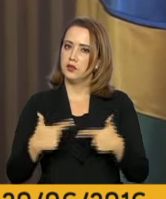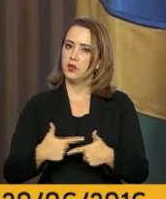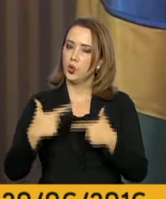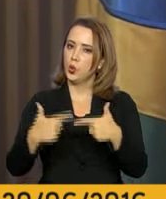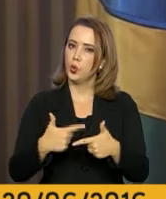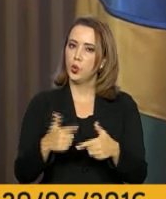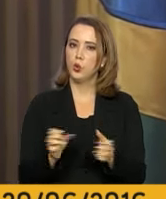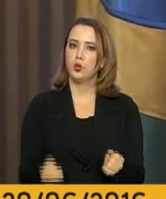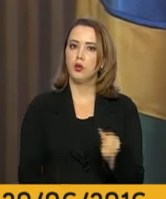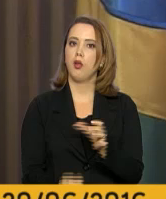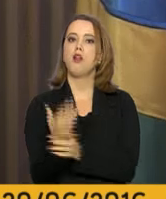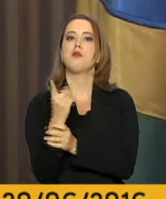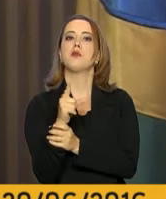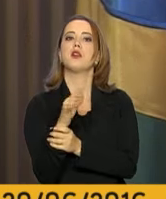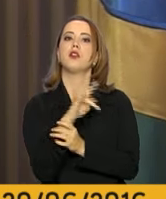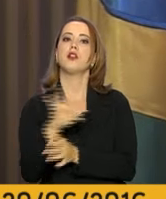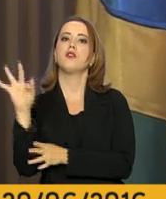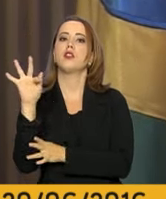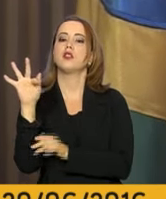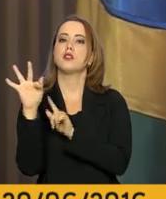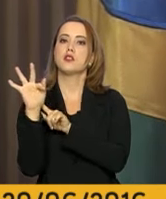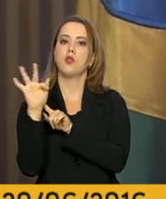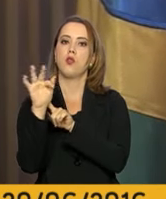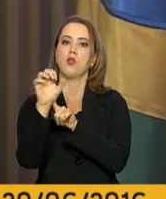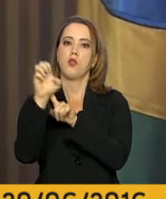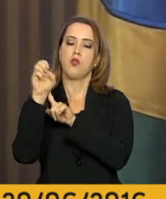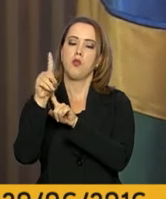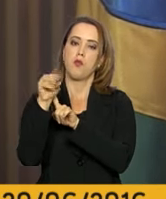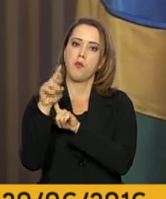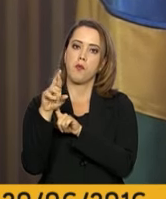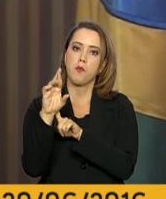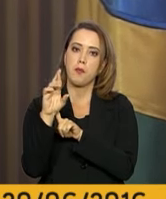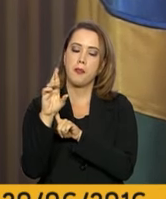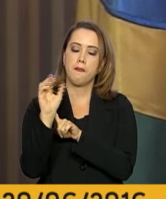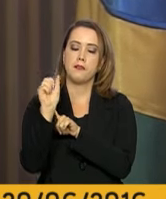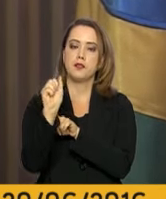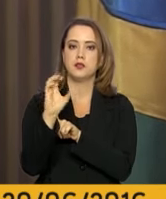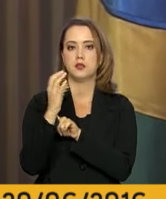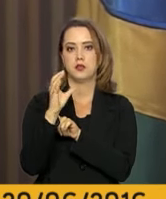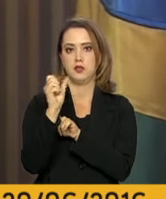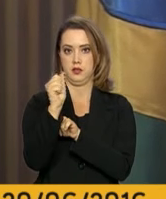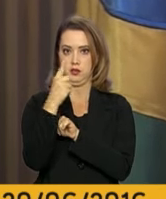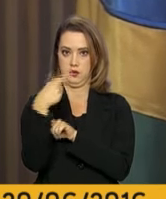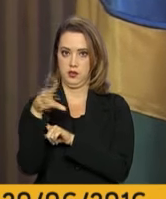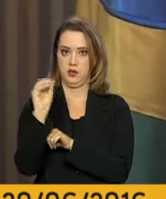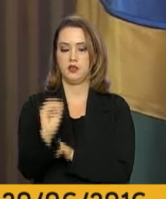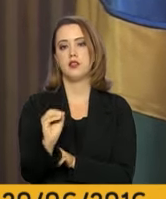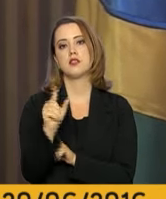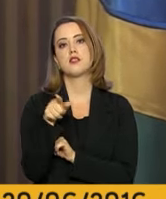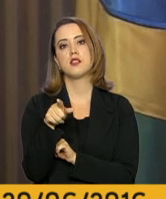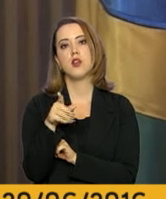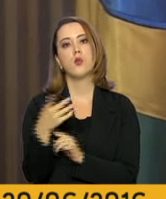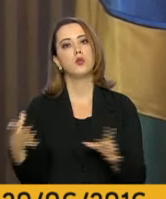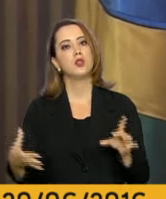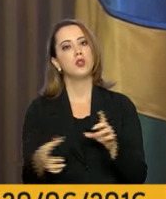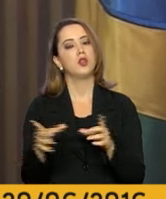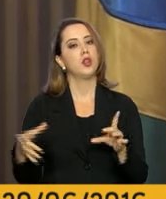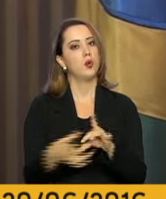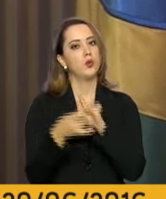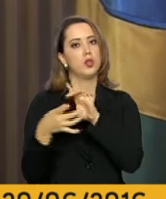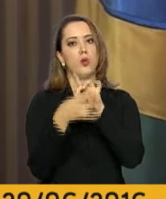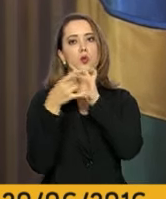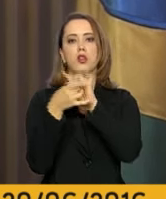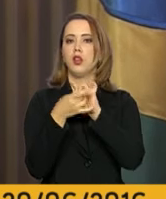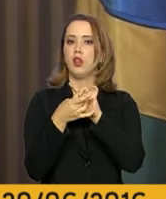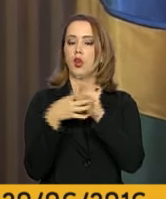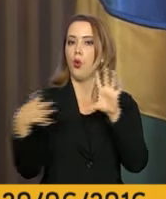Federação porque o que era a Federação a Federação era a união de autonomias e quando mais do que de autonomias